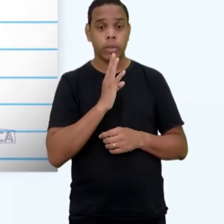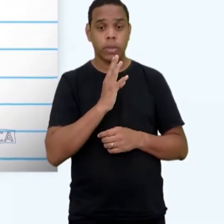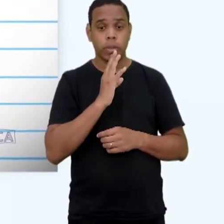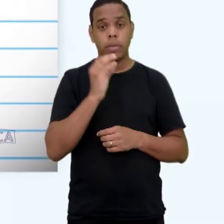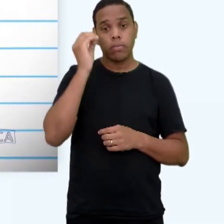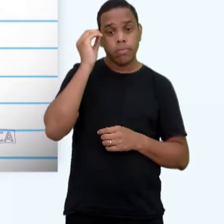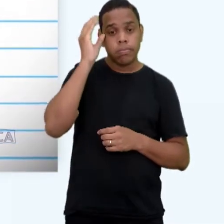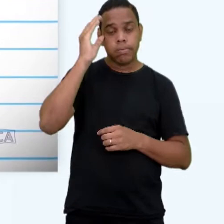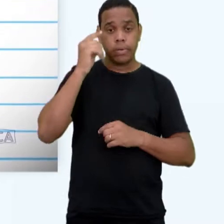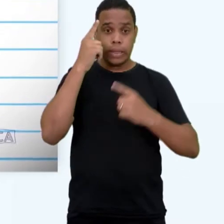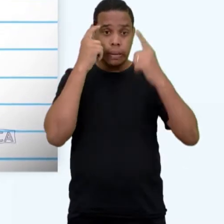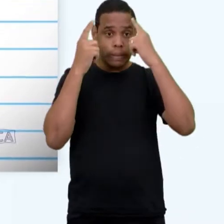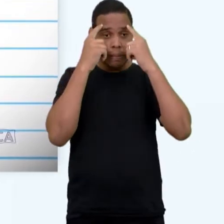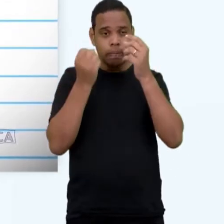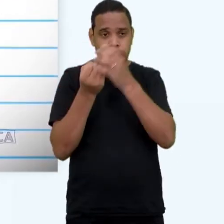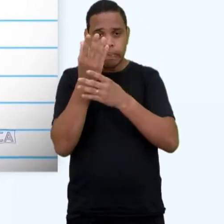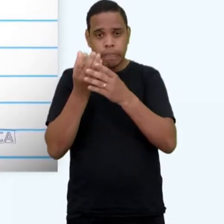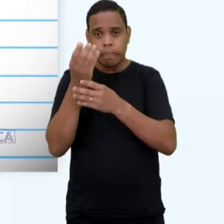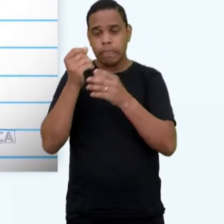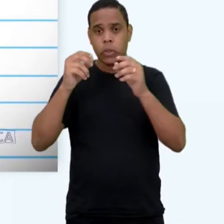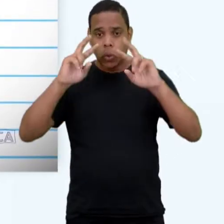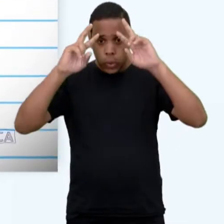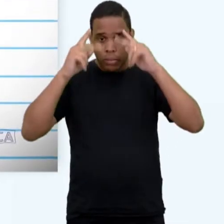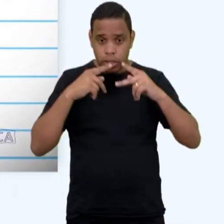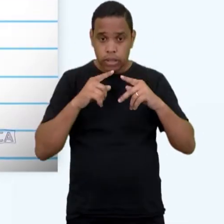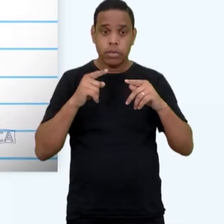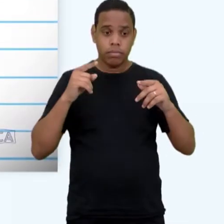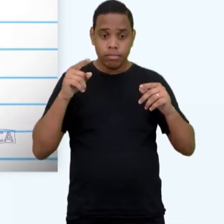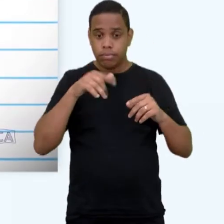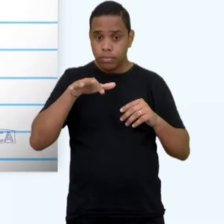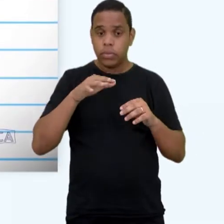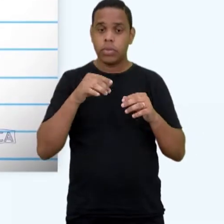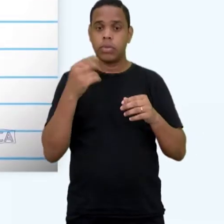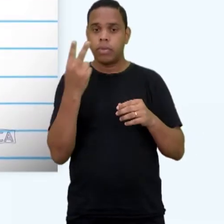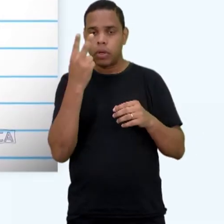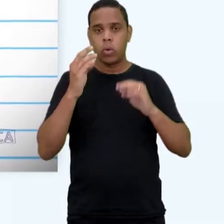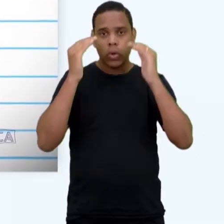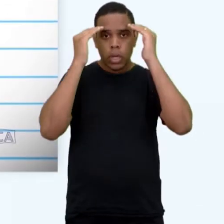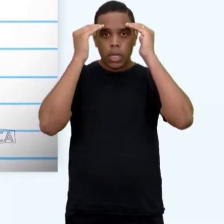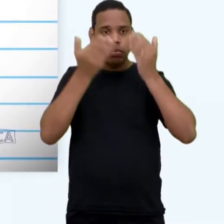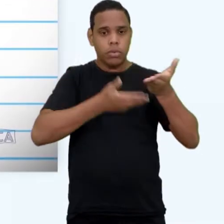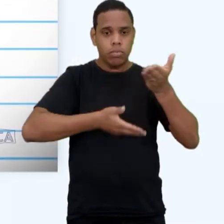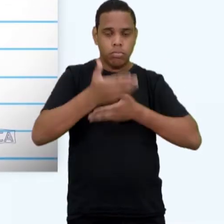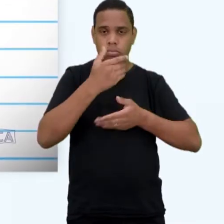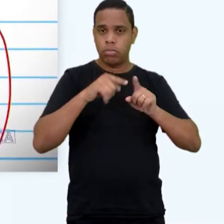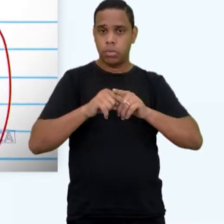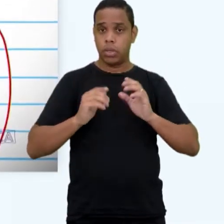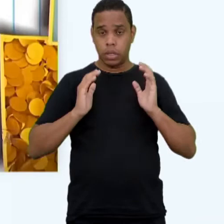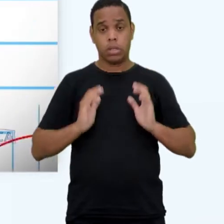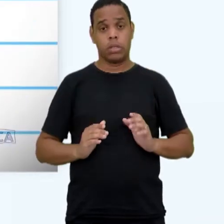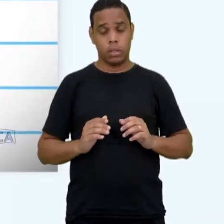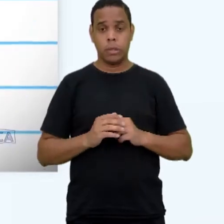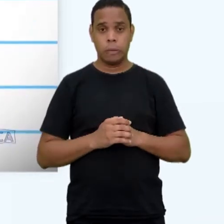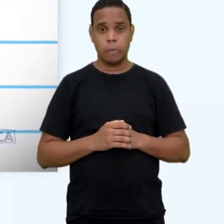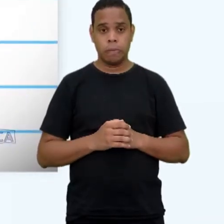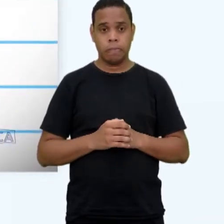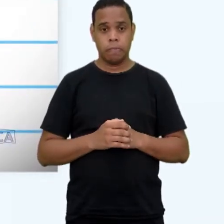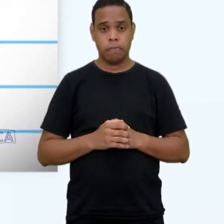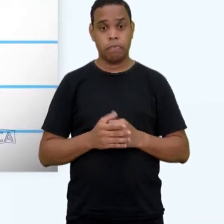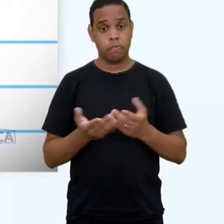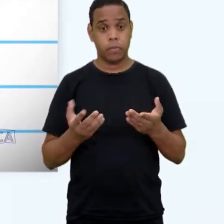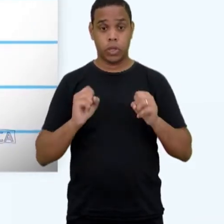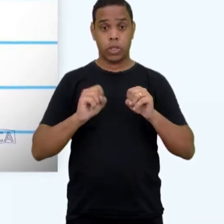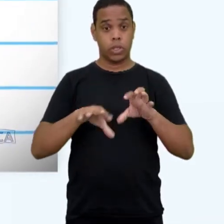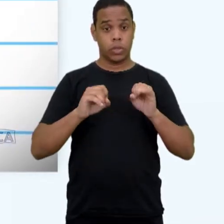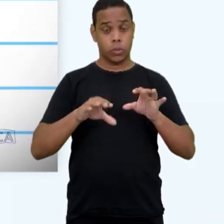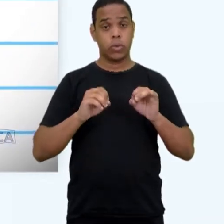a criatividade do ser humano e aliar a tudo isso valores de respeito mútuo e cidadania. Quando a educação